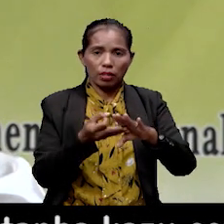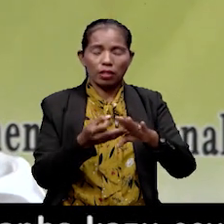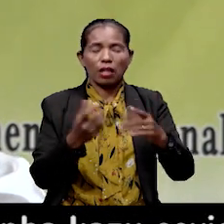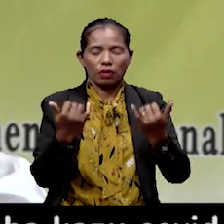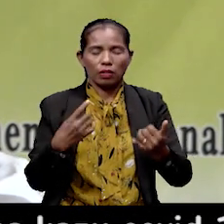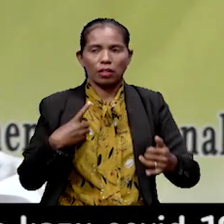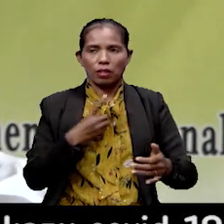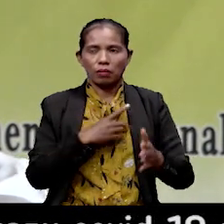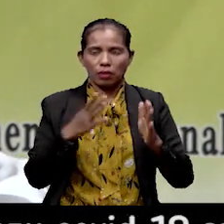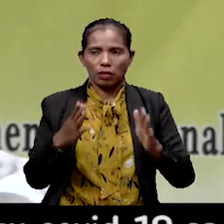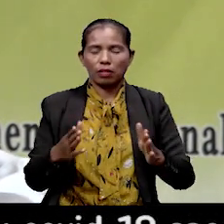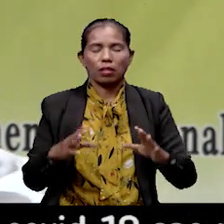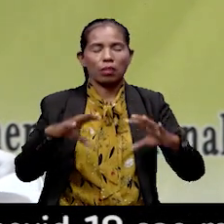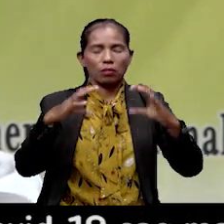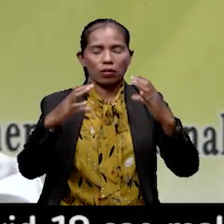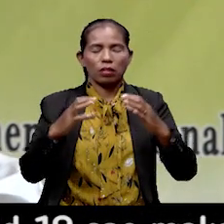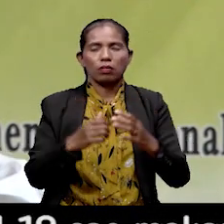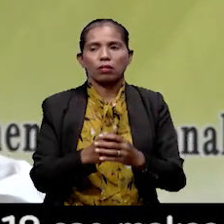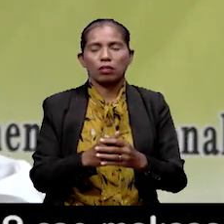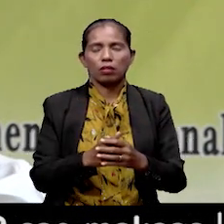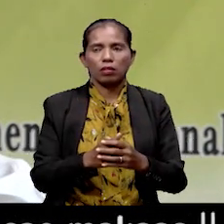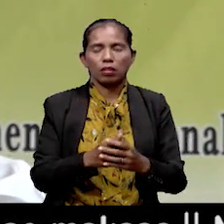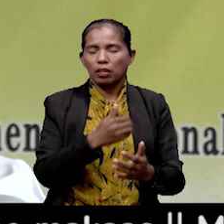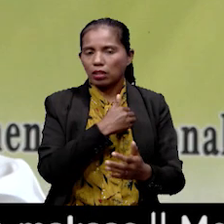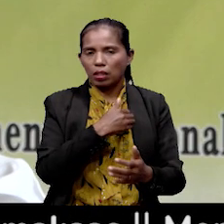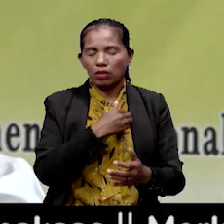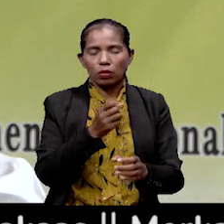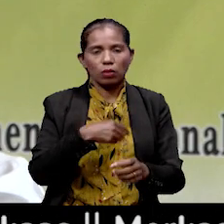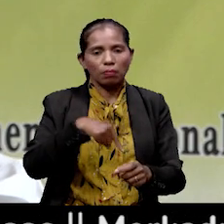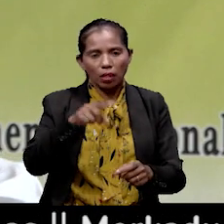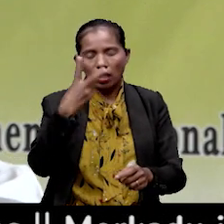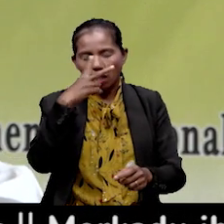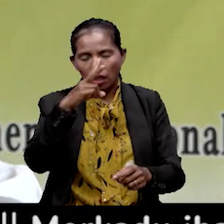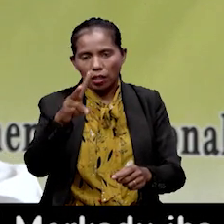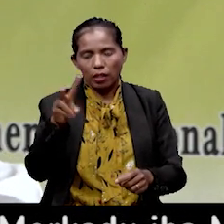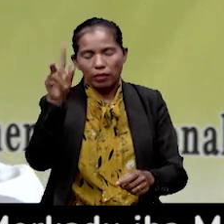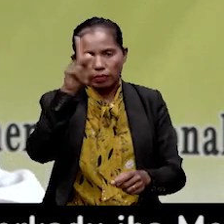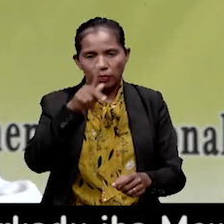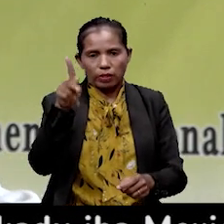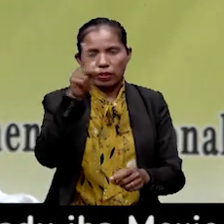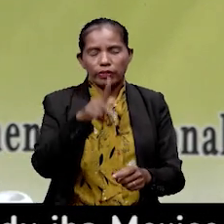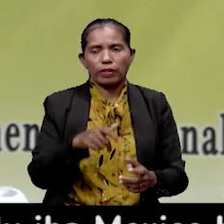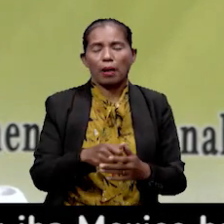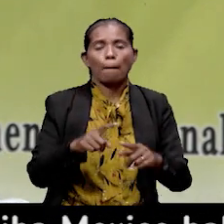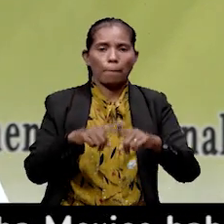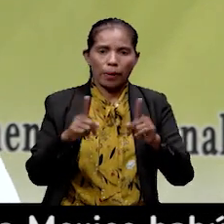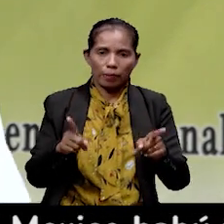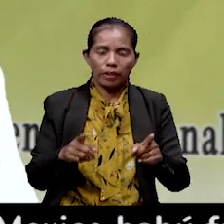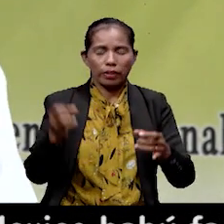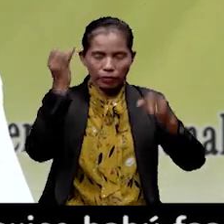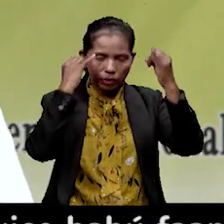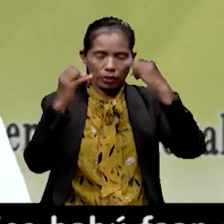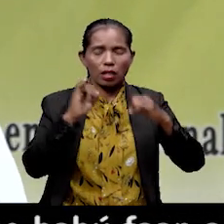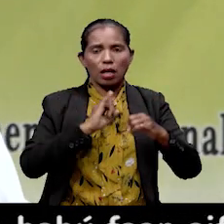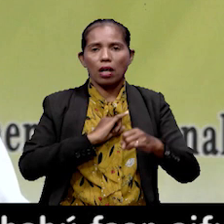halo conar comissão função pública, sedau tumba halo fiscalização. Mas bem, informação não vem